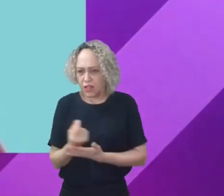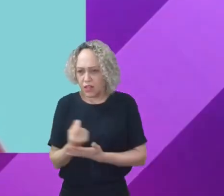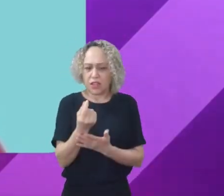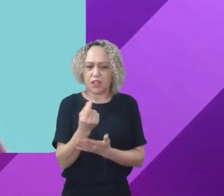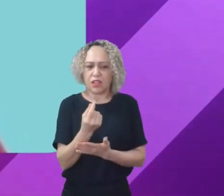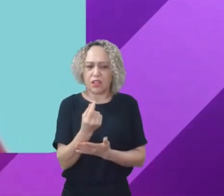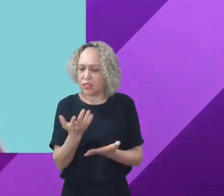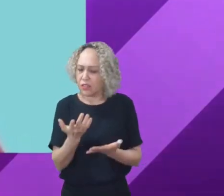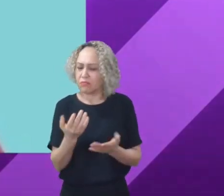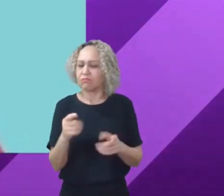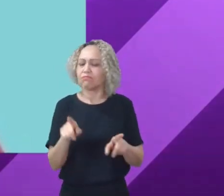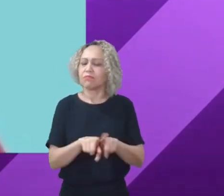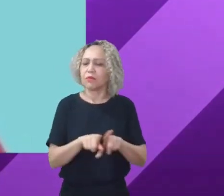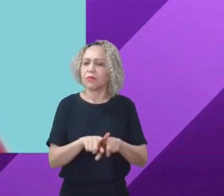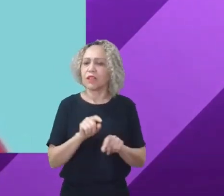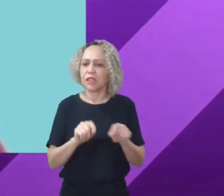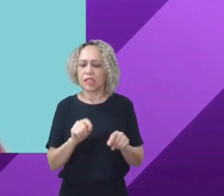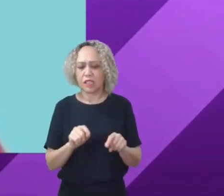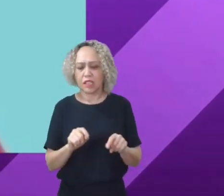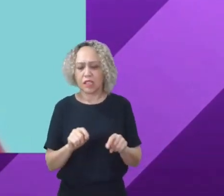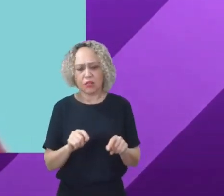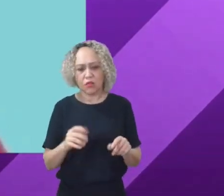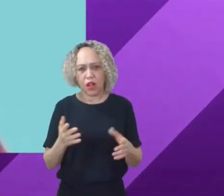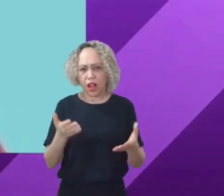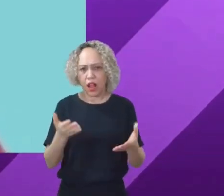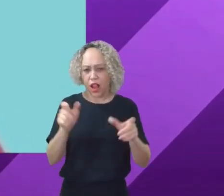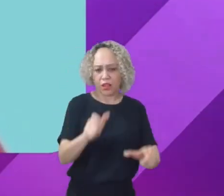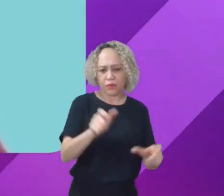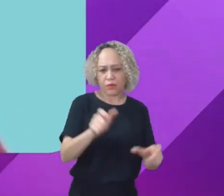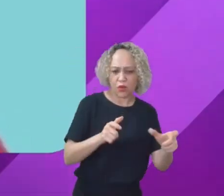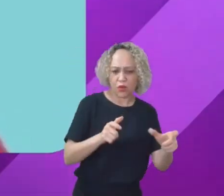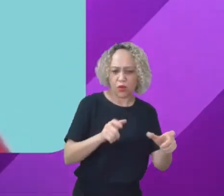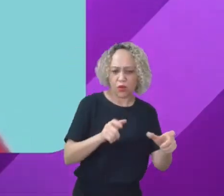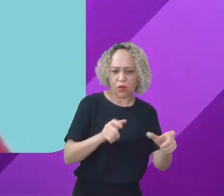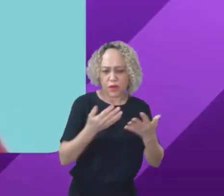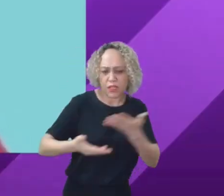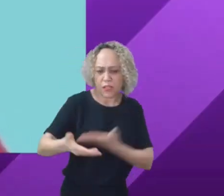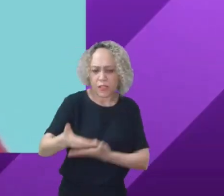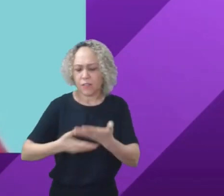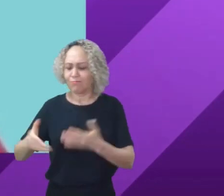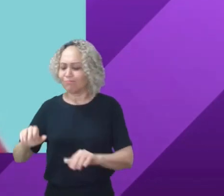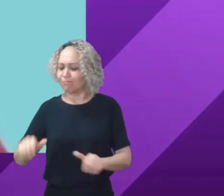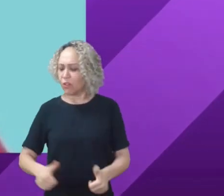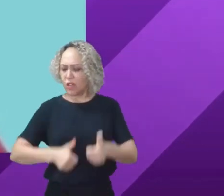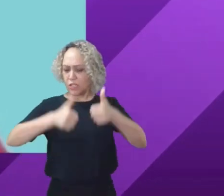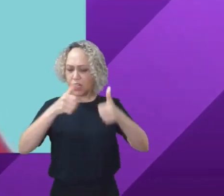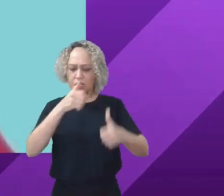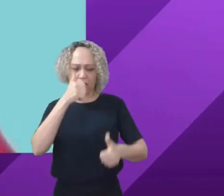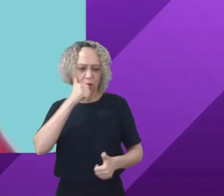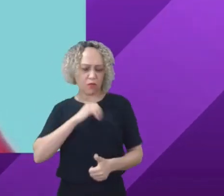a qualidade também da convivência das pessoas, da família. A mulher fica mais empoderada, fica